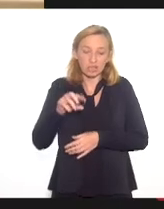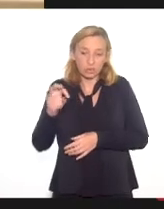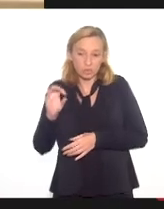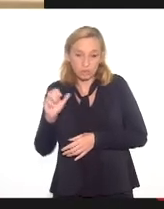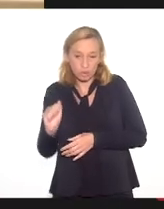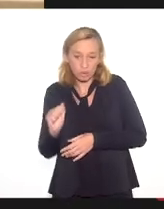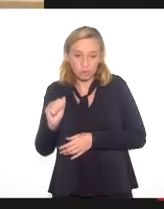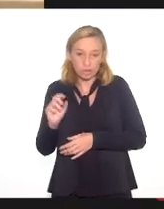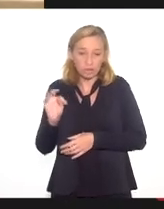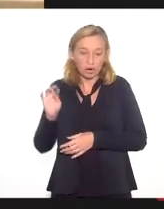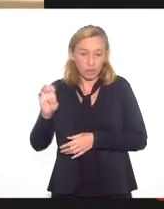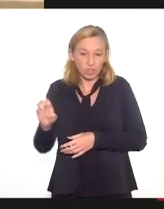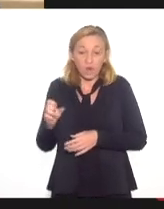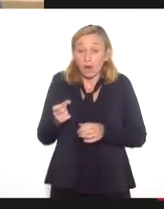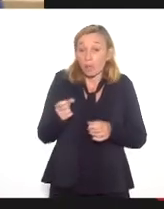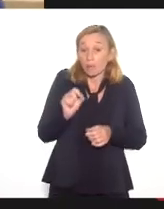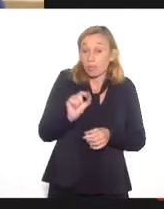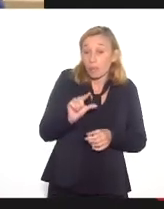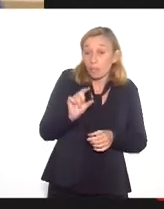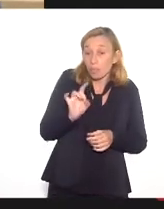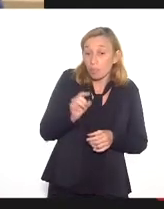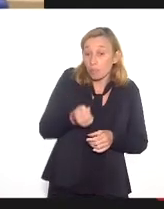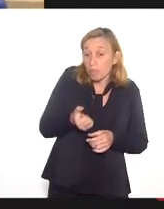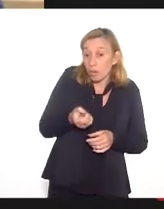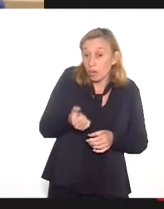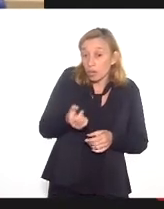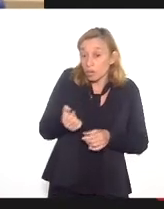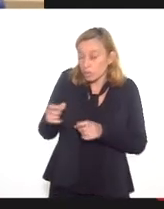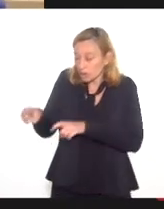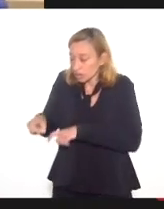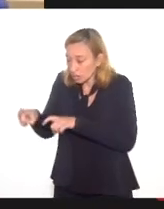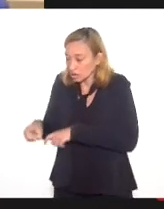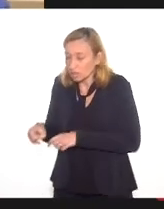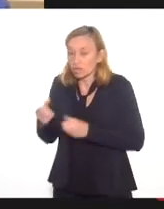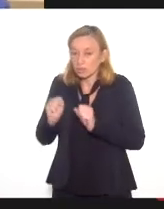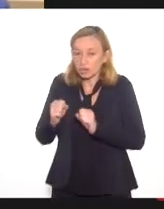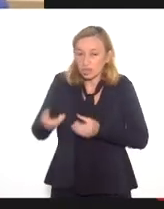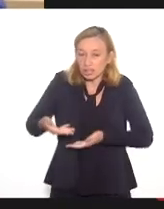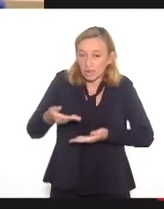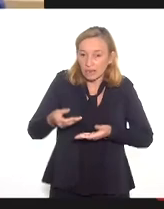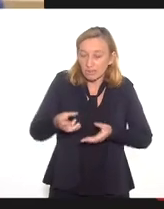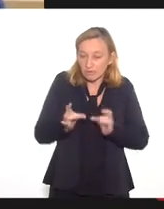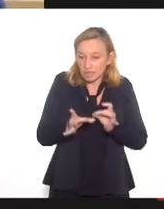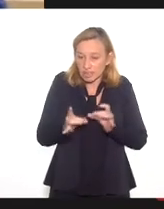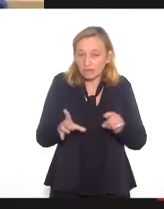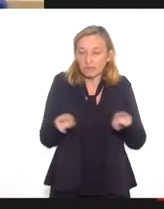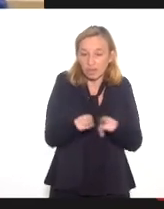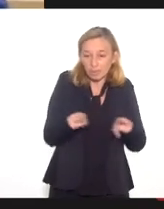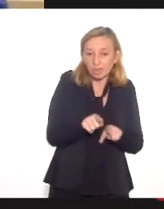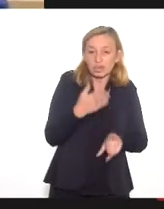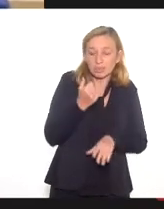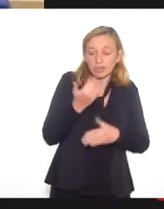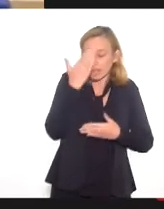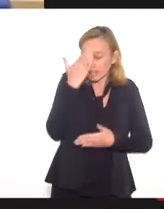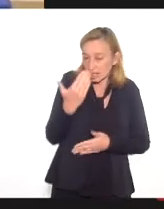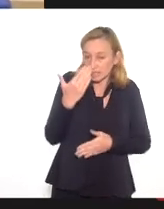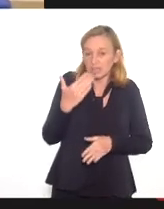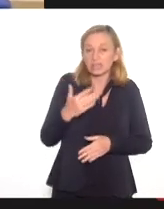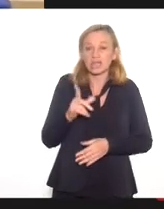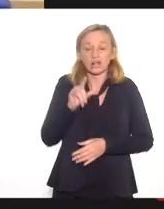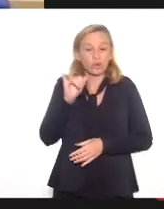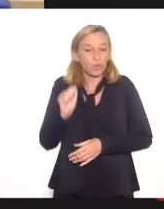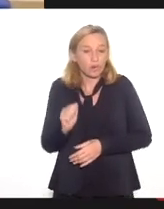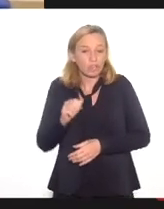por exemplo pequenos agricultores que poderiam estar aí fornecendo esses alimentos também então quero agradecer demais a